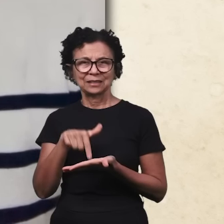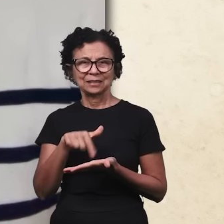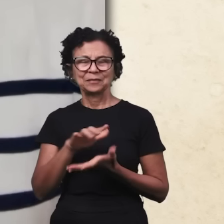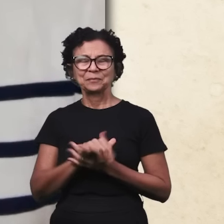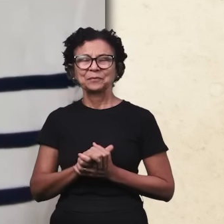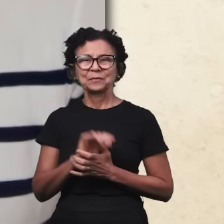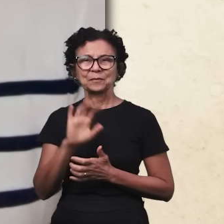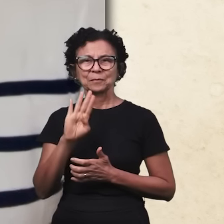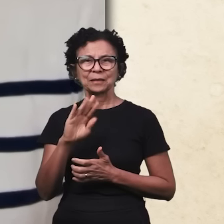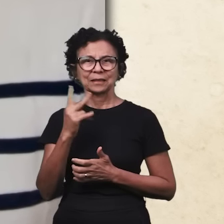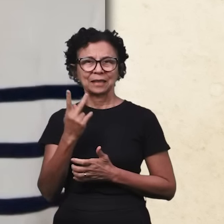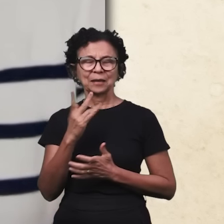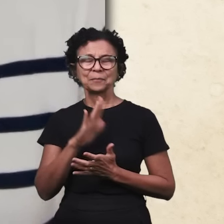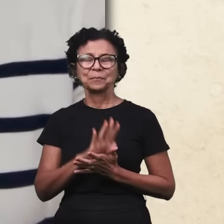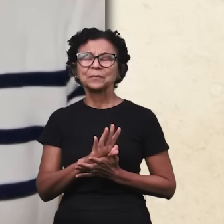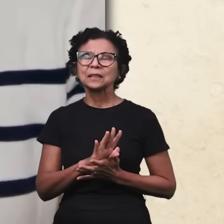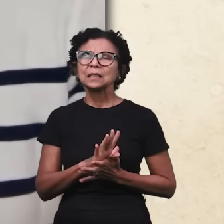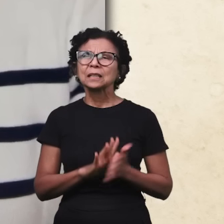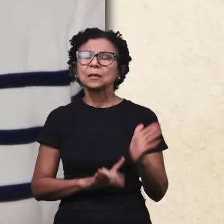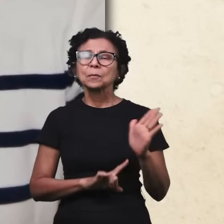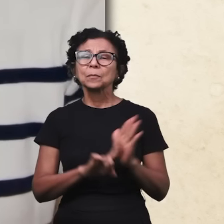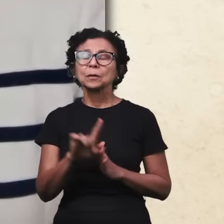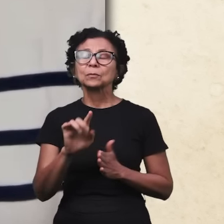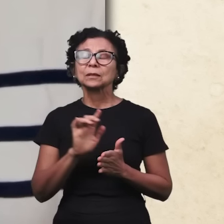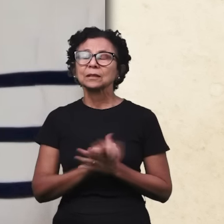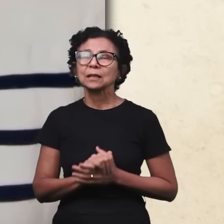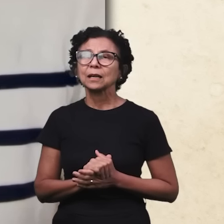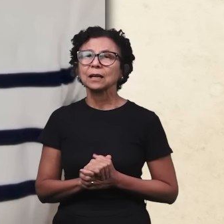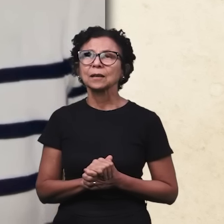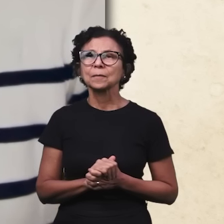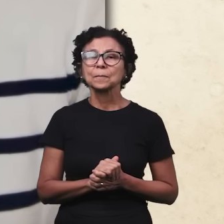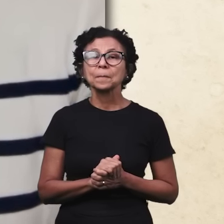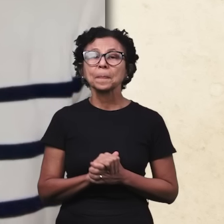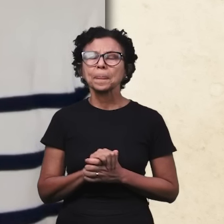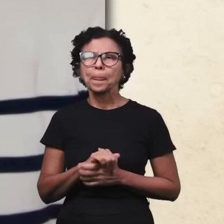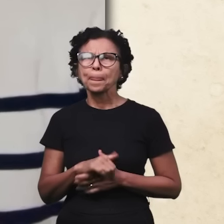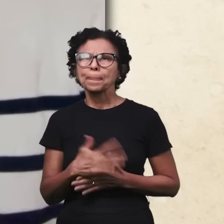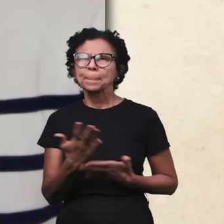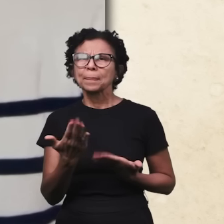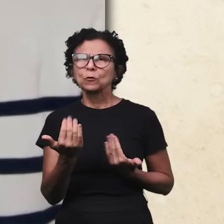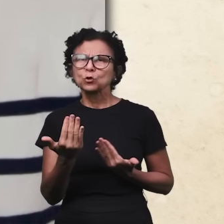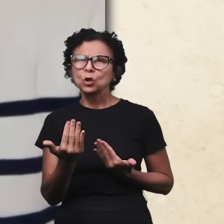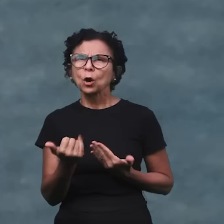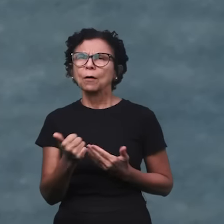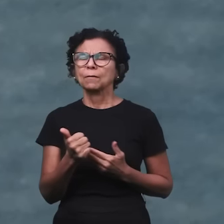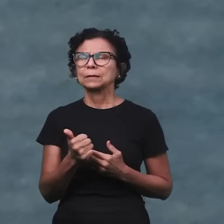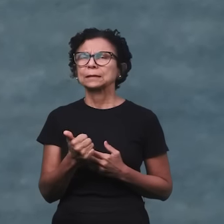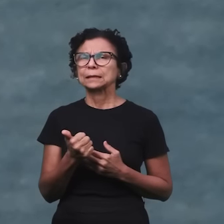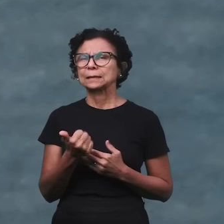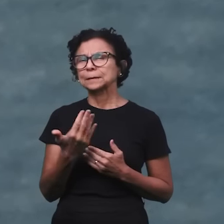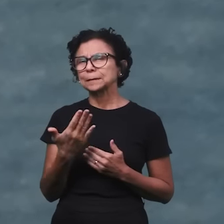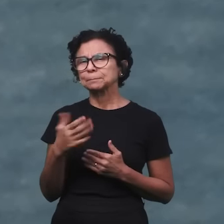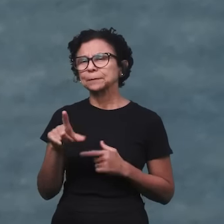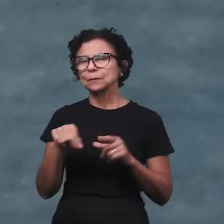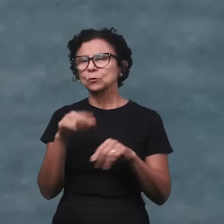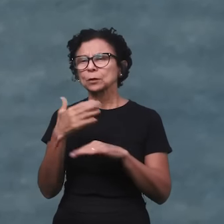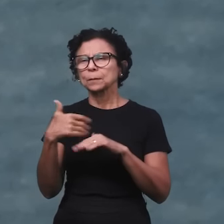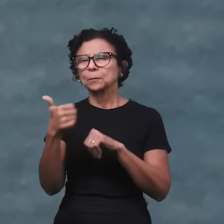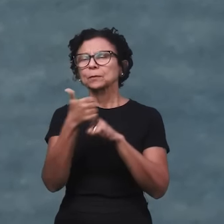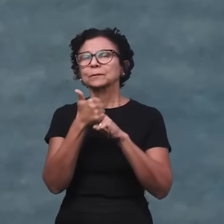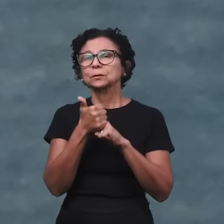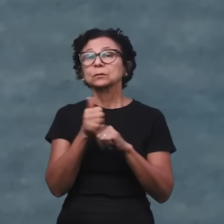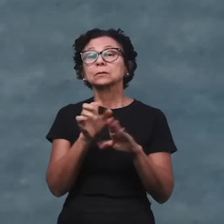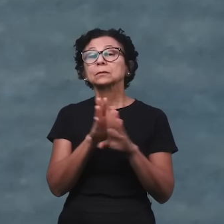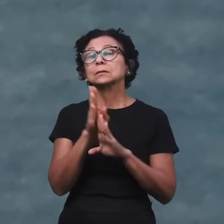Fora. Eu gostaria de saber qual conselho vocês dariam a um jovem que pensa em seguir essa profissão. Obrigado, Vitória, por sua participação. Um